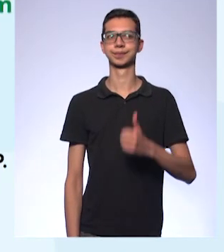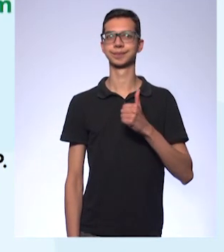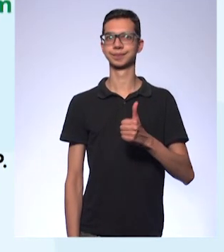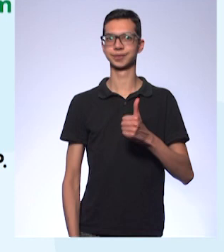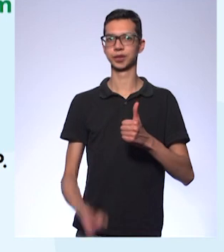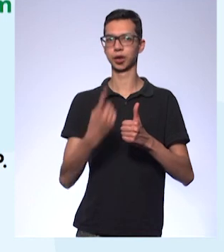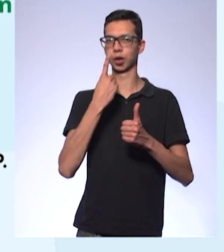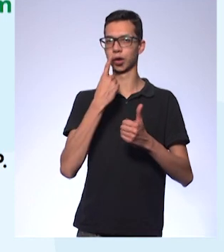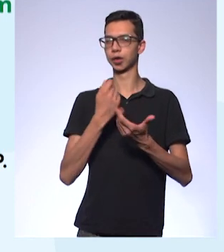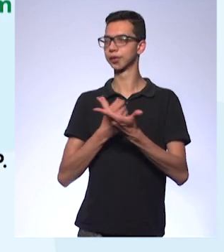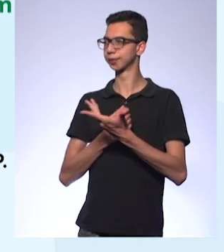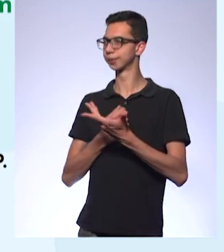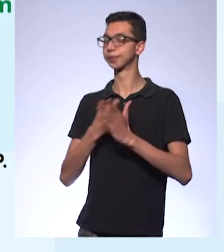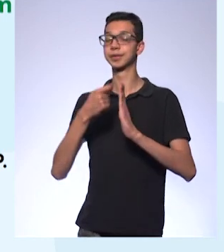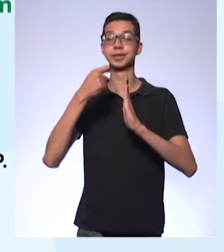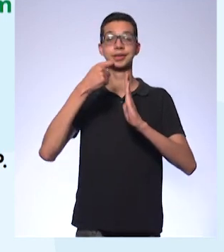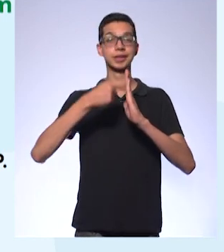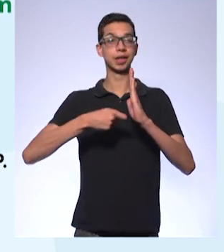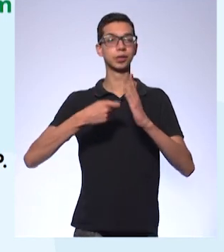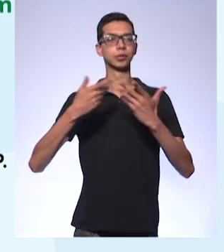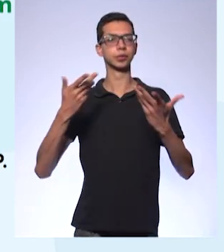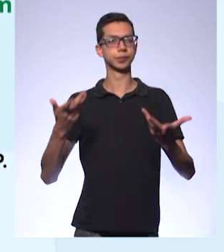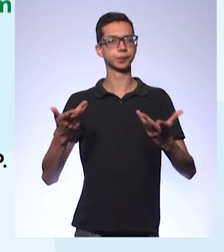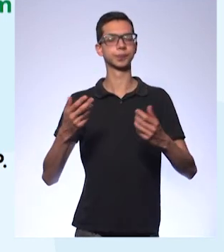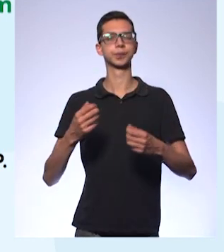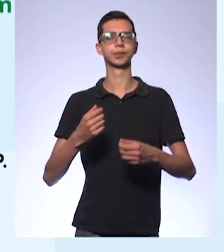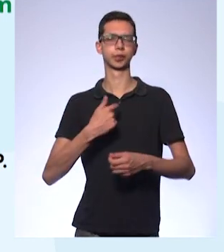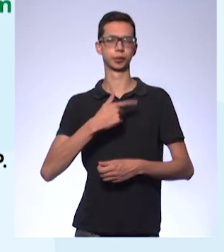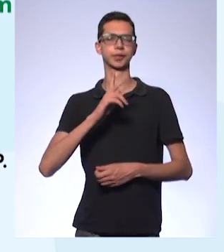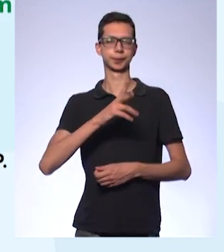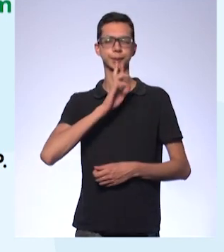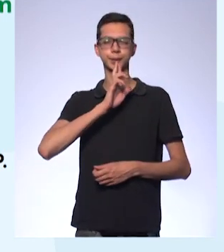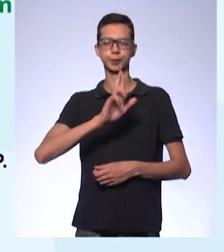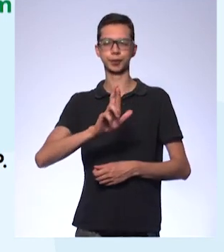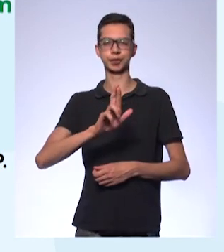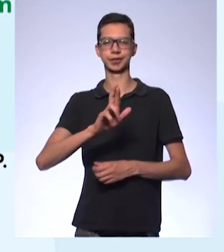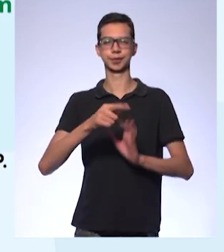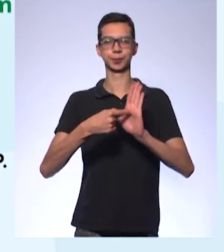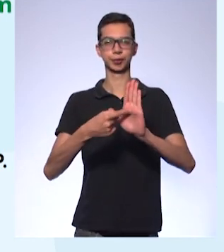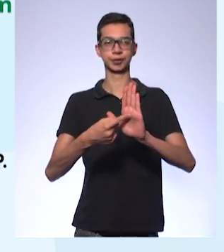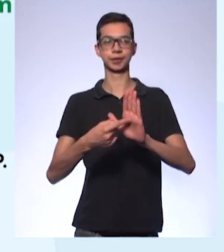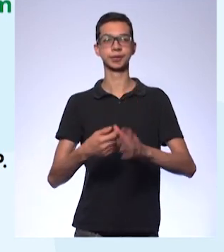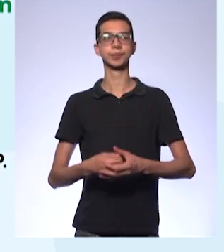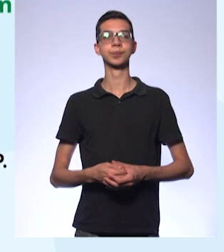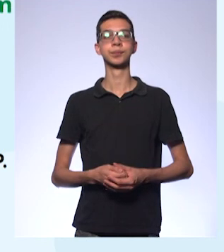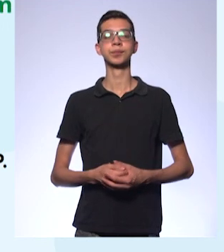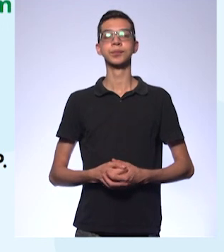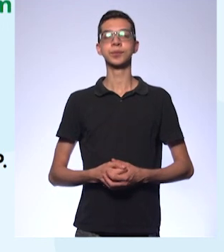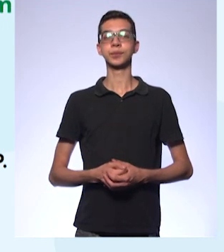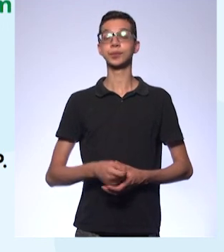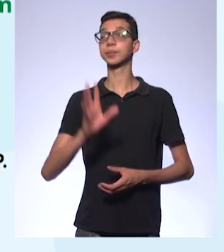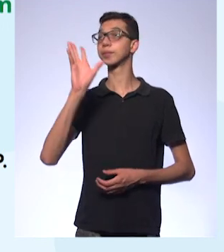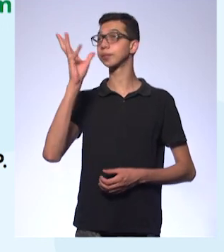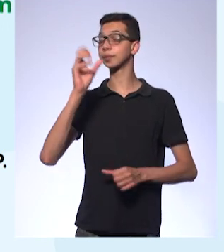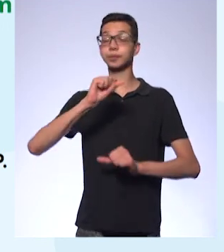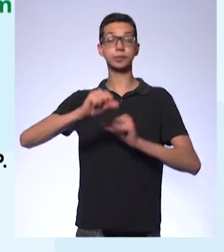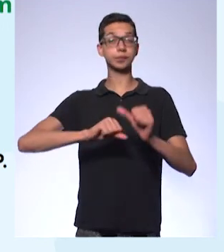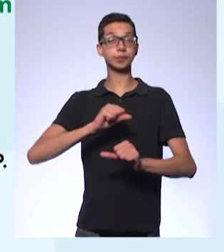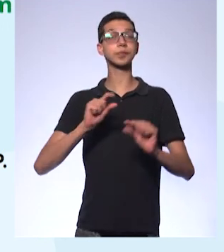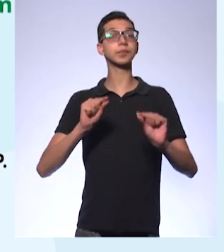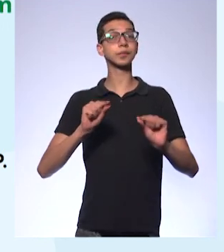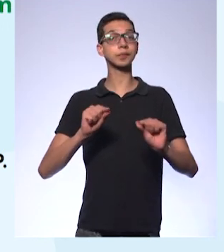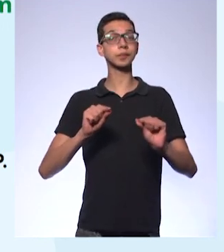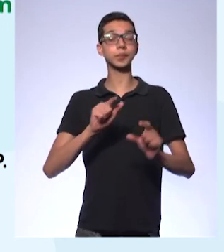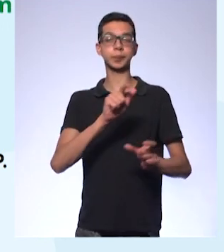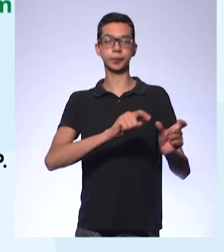Tá. Segundo o texto, gente, eu vou botando várias respostas para vocês aqui. Mudanças climáticas são, sobretudo, o que os climatologistas